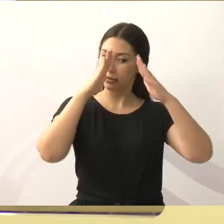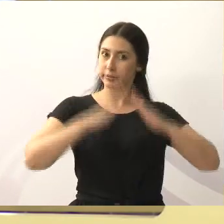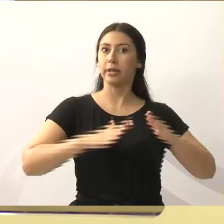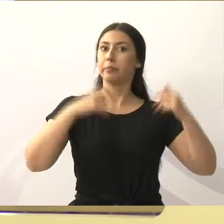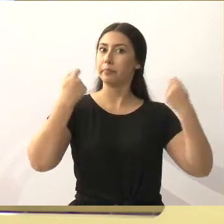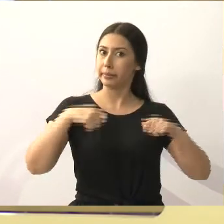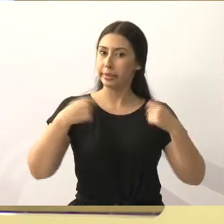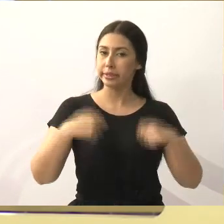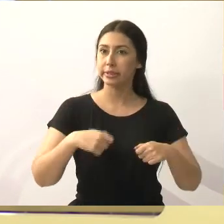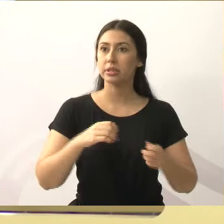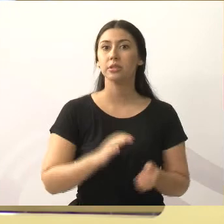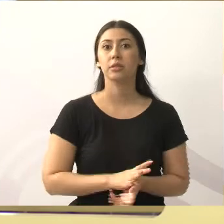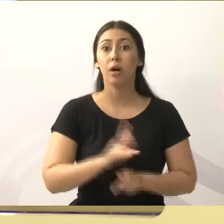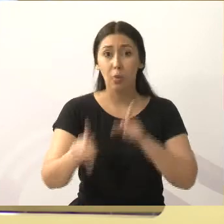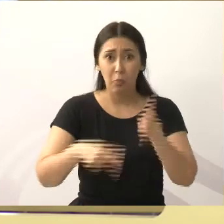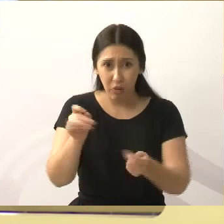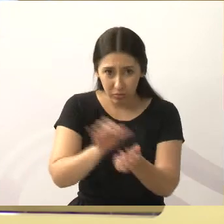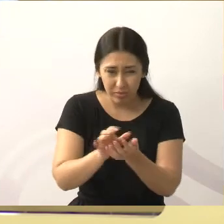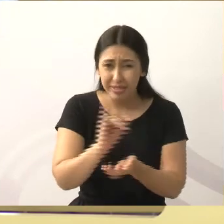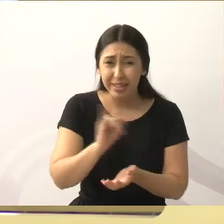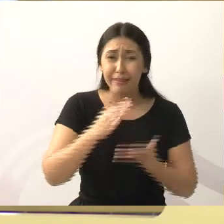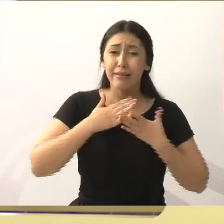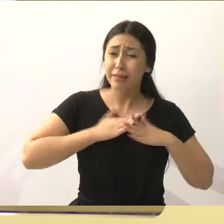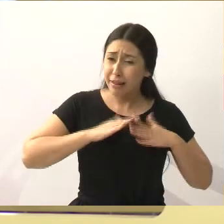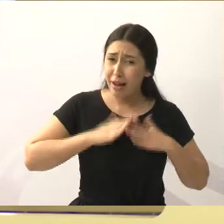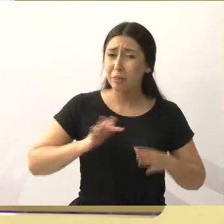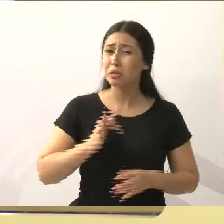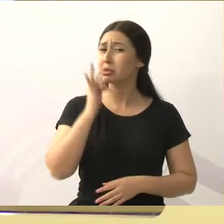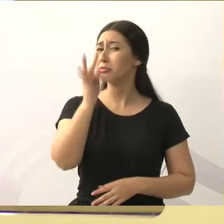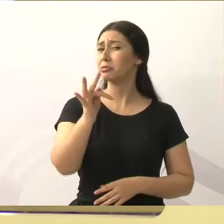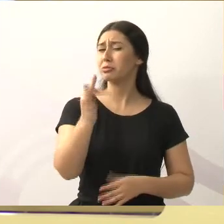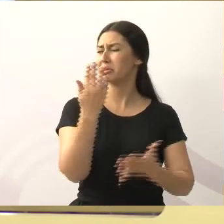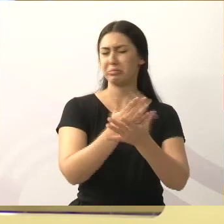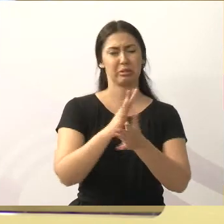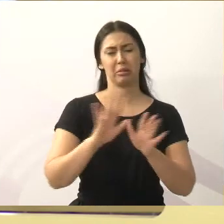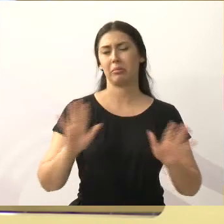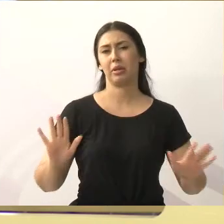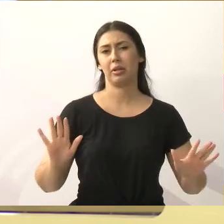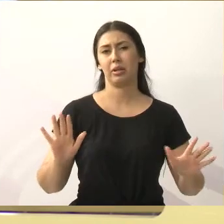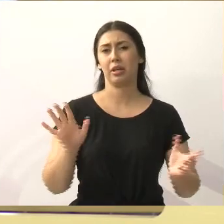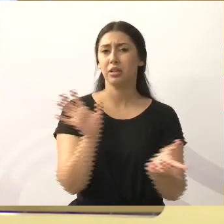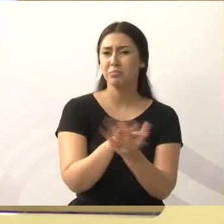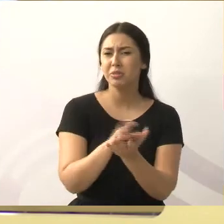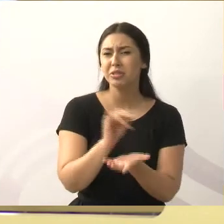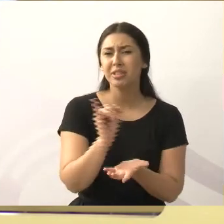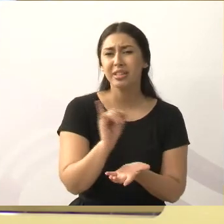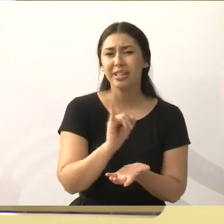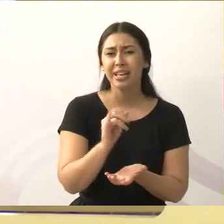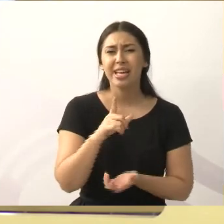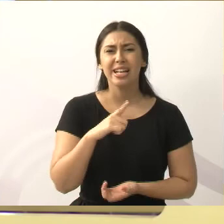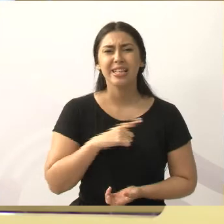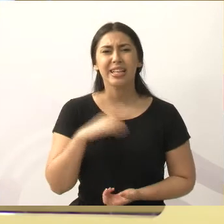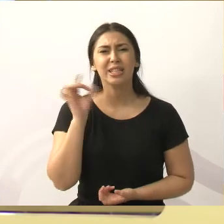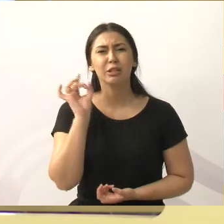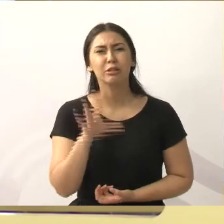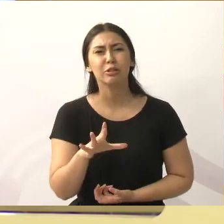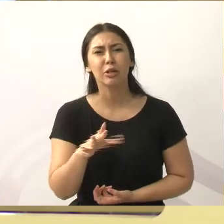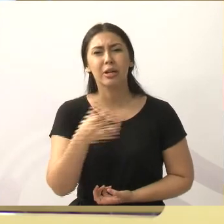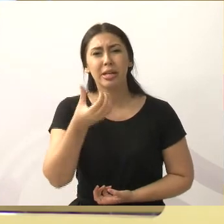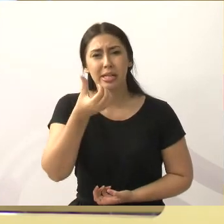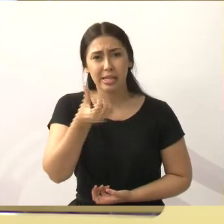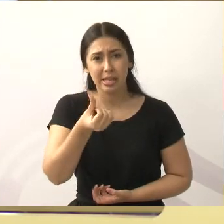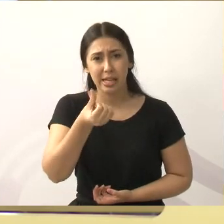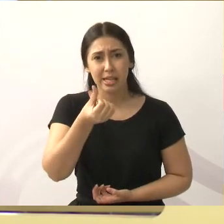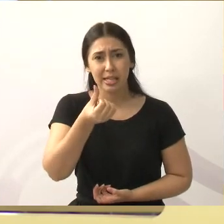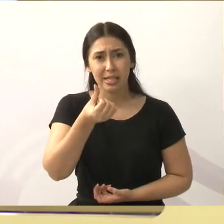da cidade de Jacareí vai passar isso aí. É uma cidade que tem poucos, 6